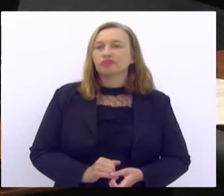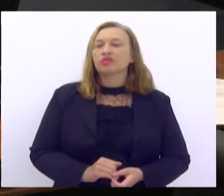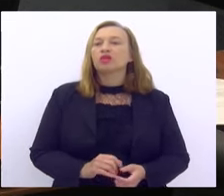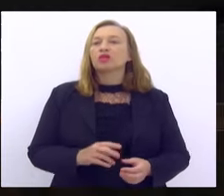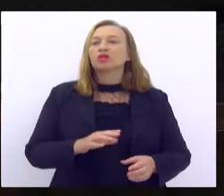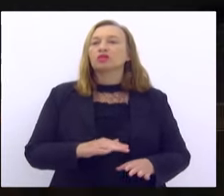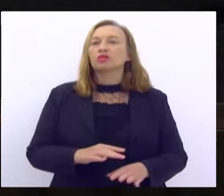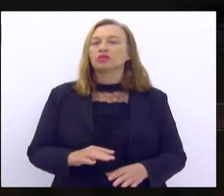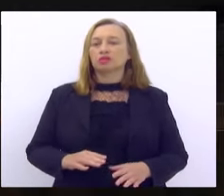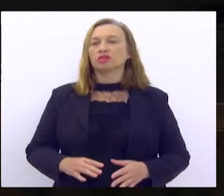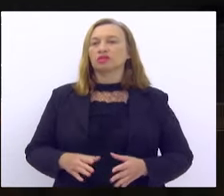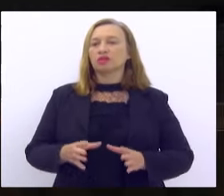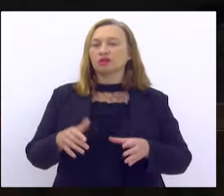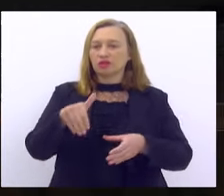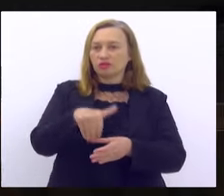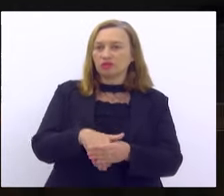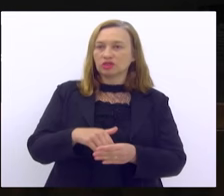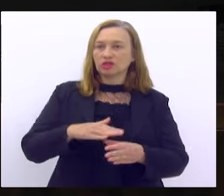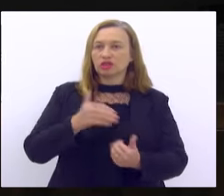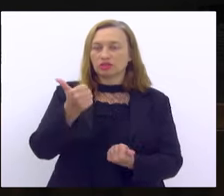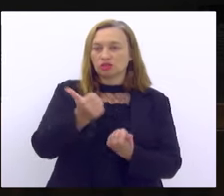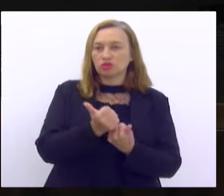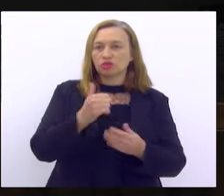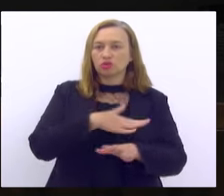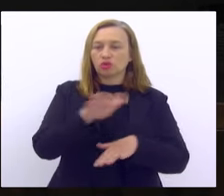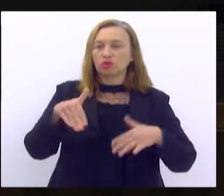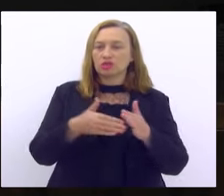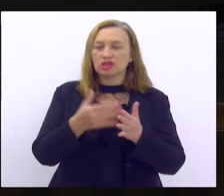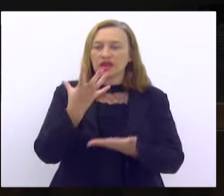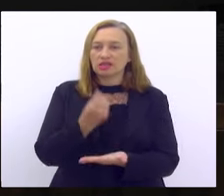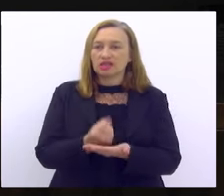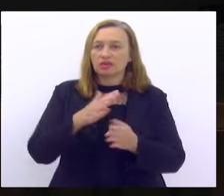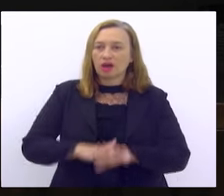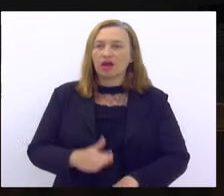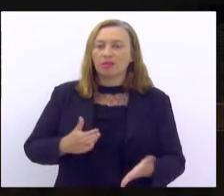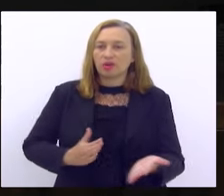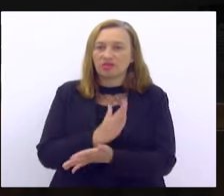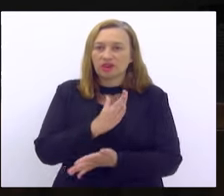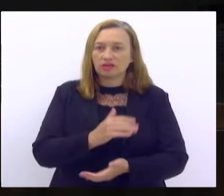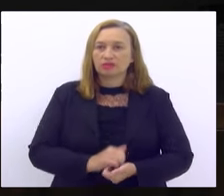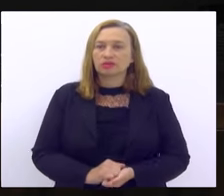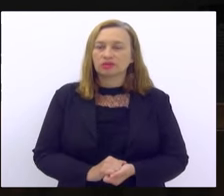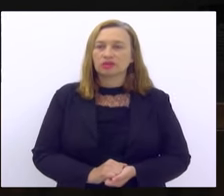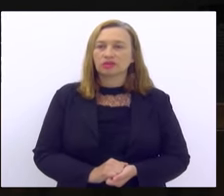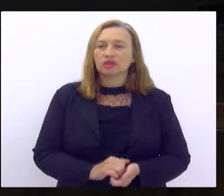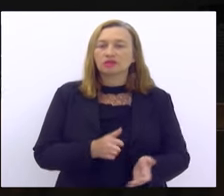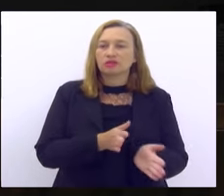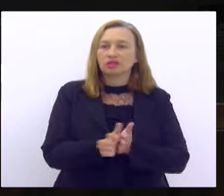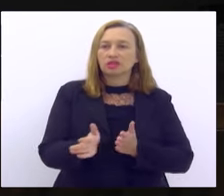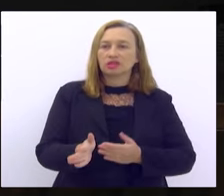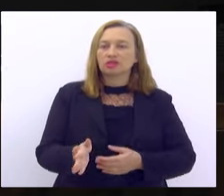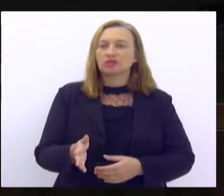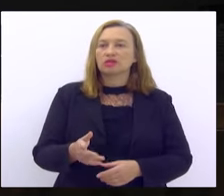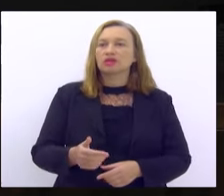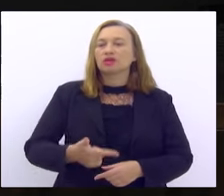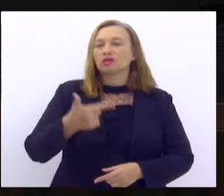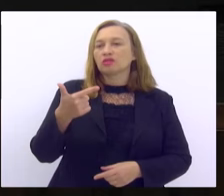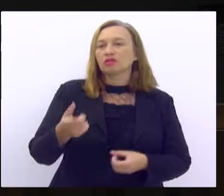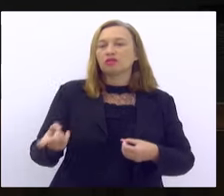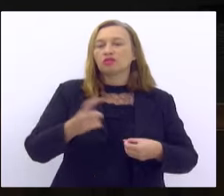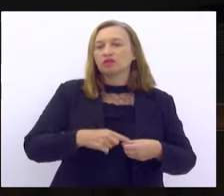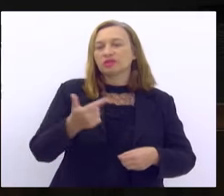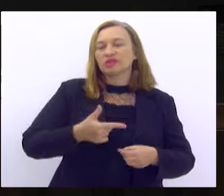pareceres emitidos em votação substitutivo. O senhor disse que aprova, mandei como estão. Aprovado, vai a redação do vencido para a